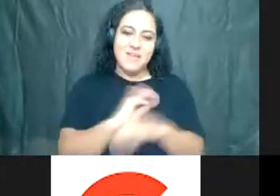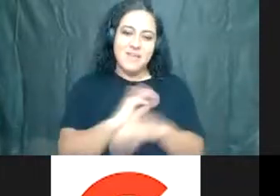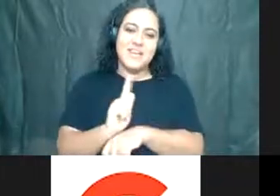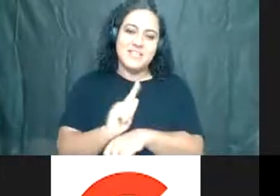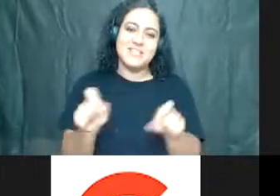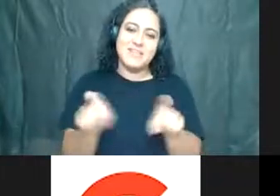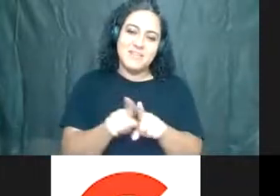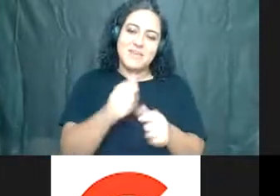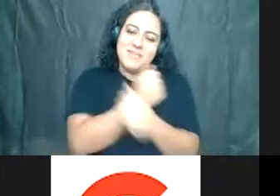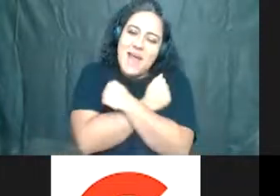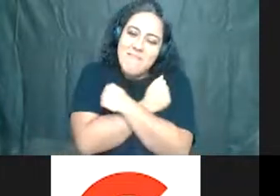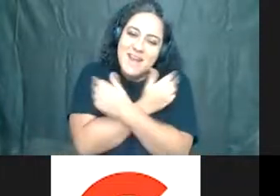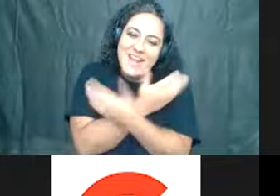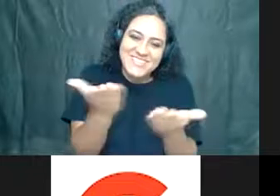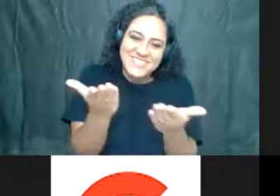vocês.